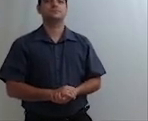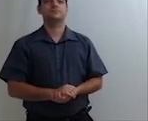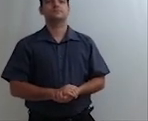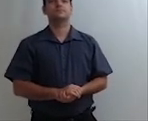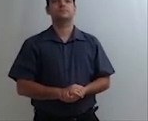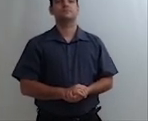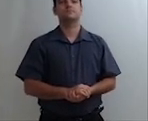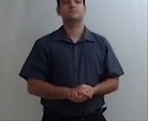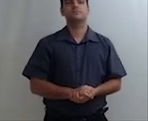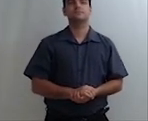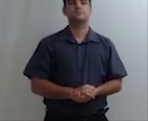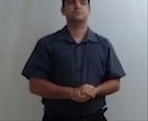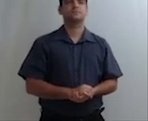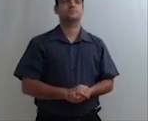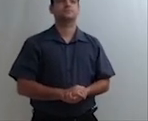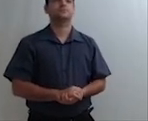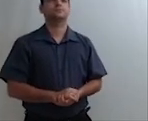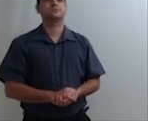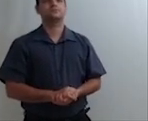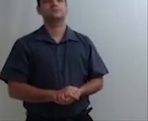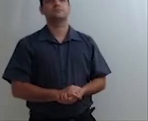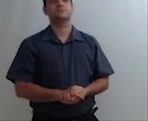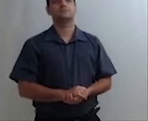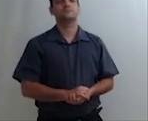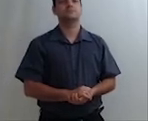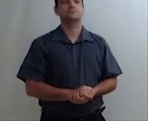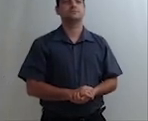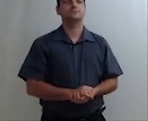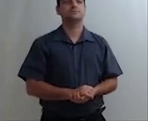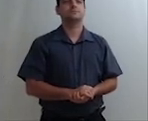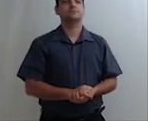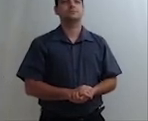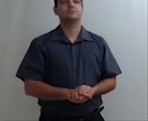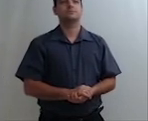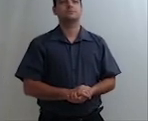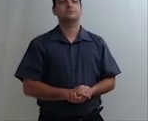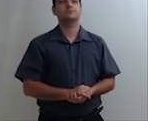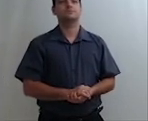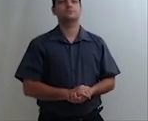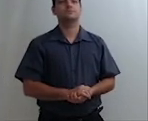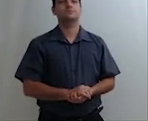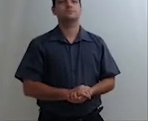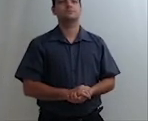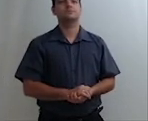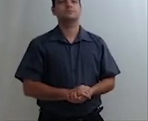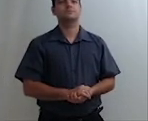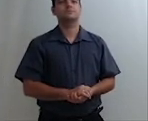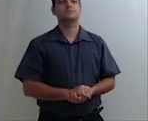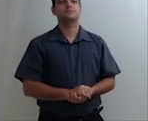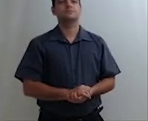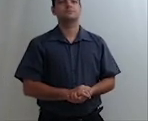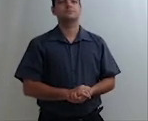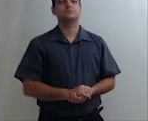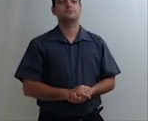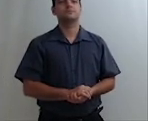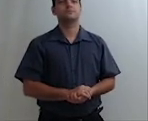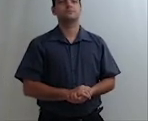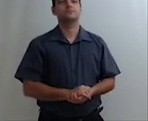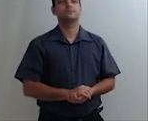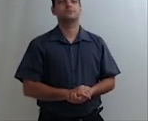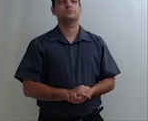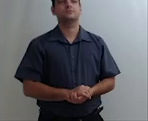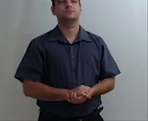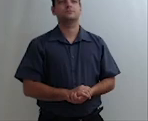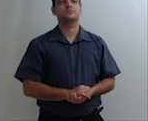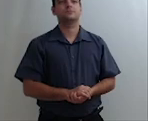acordo o minist antô s sim habia divergência relatoria do ministro Sebastião